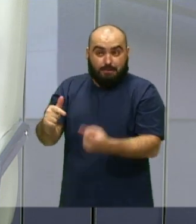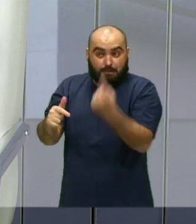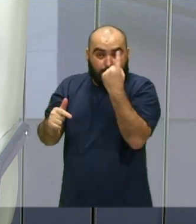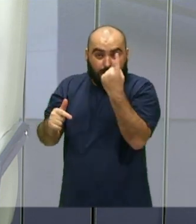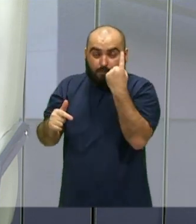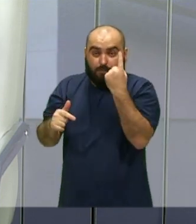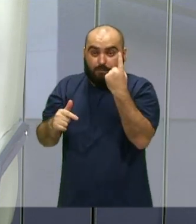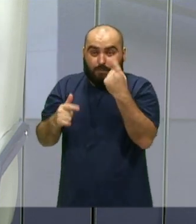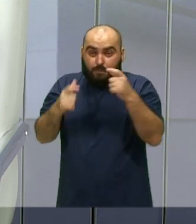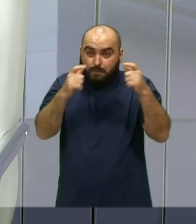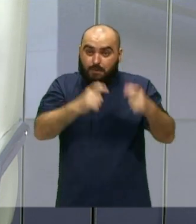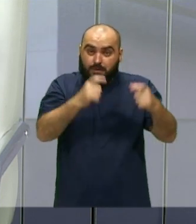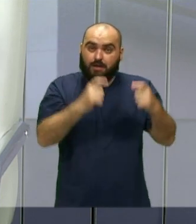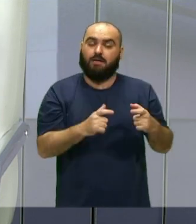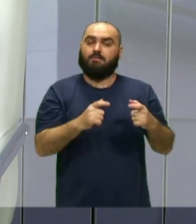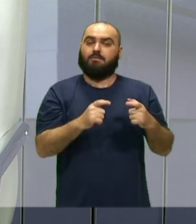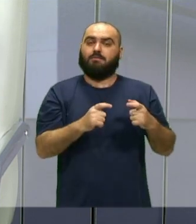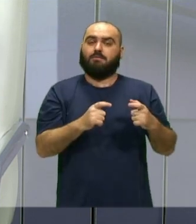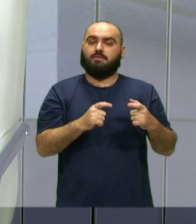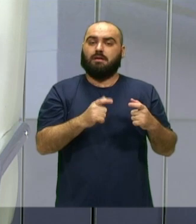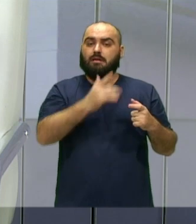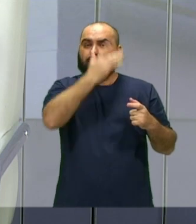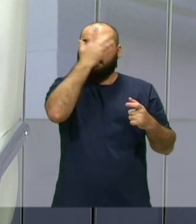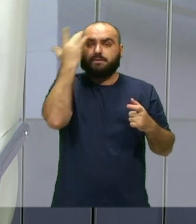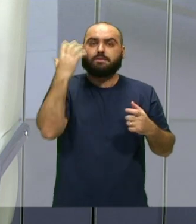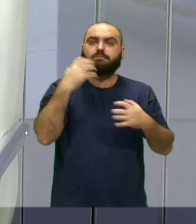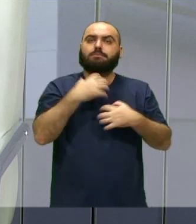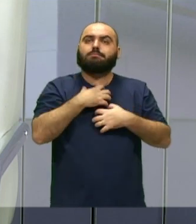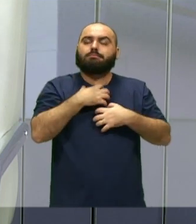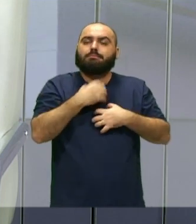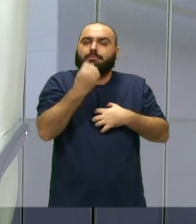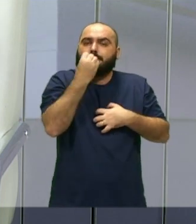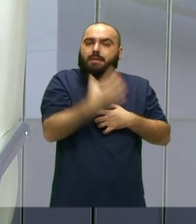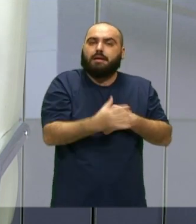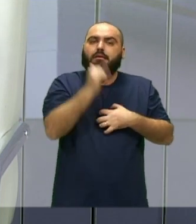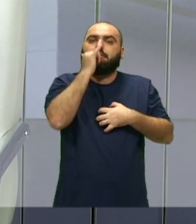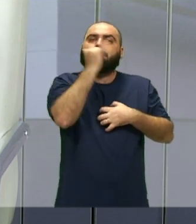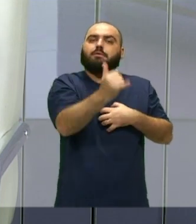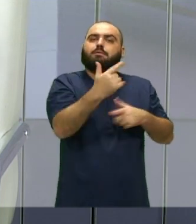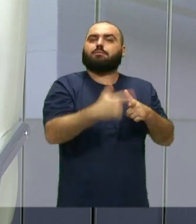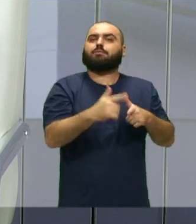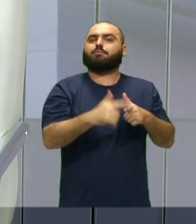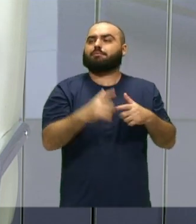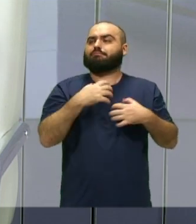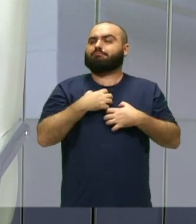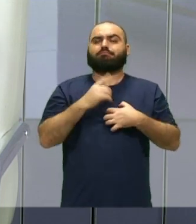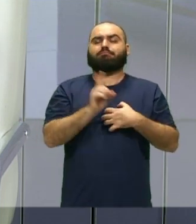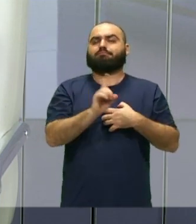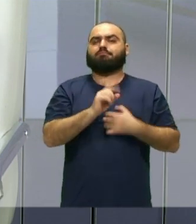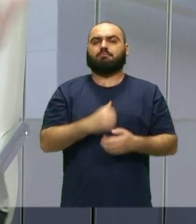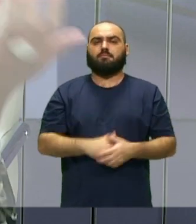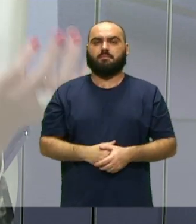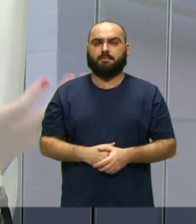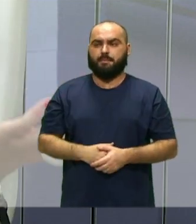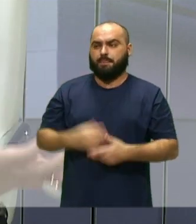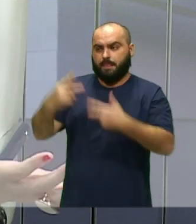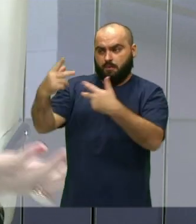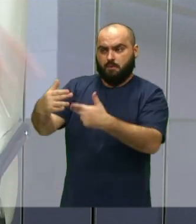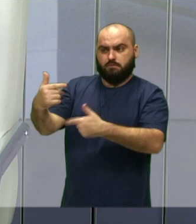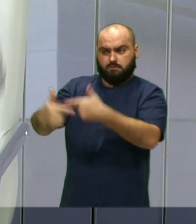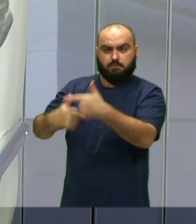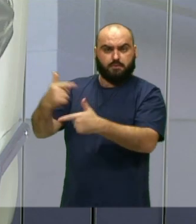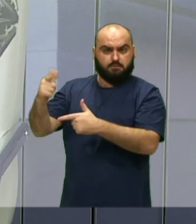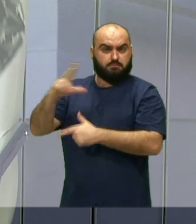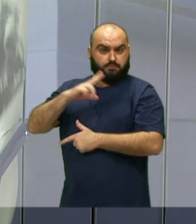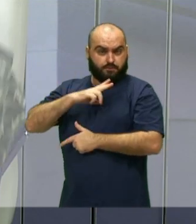falado novamente. Nós não temos um canal que as pessoas se sintam à vontade de relatar o que está acontecendo. E a maioria, assim como é num serviço